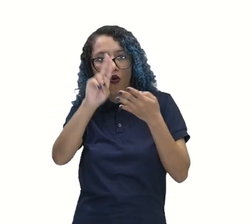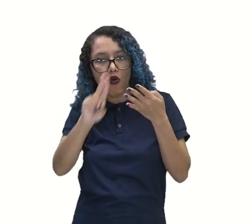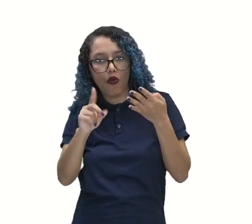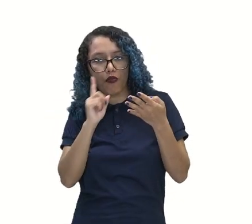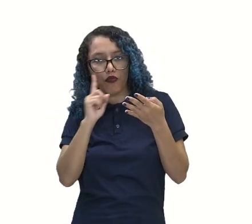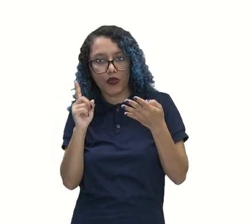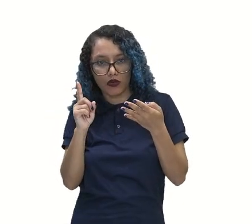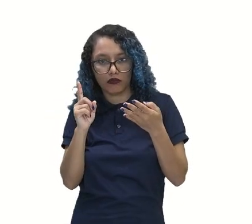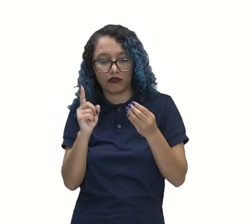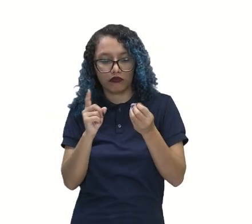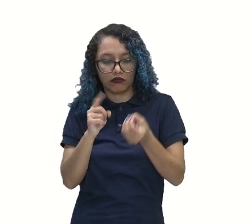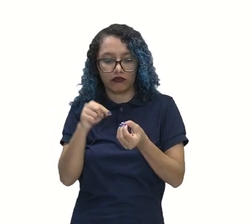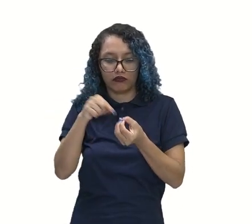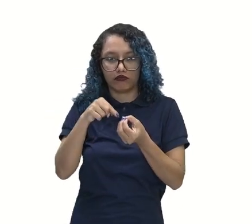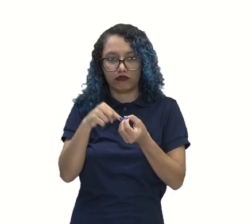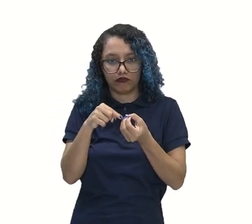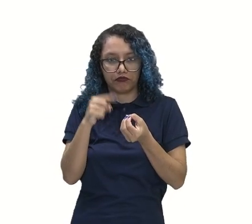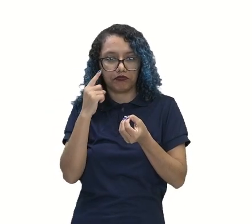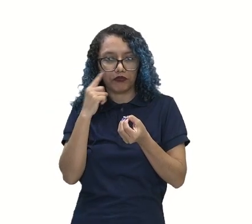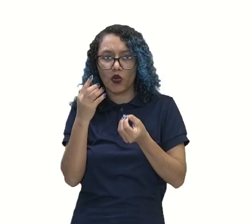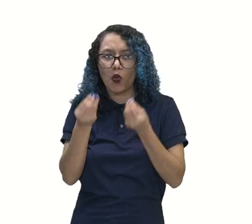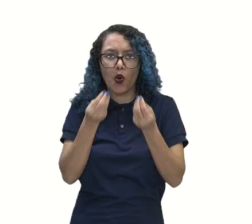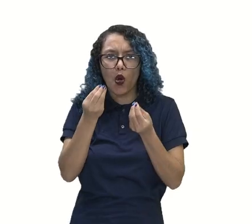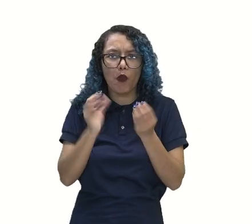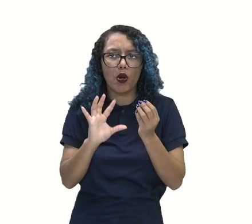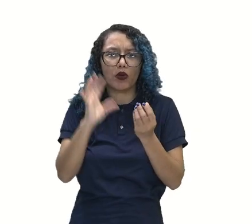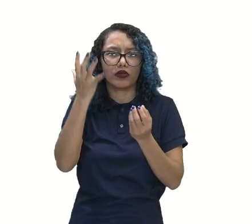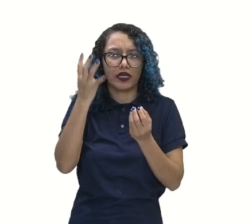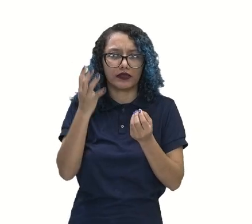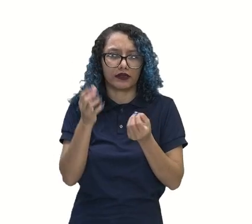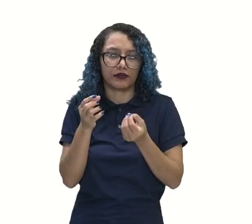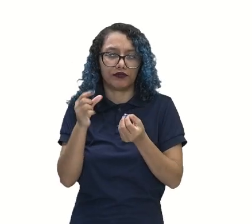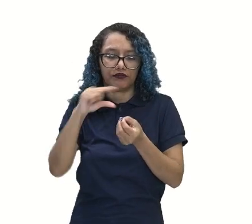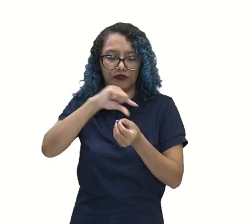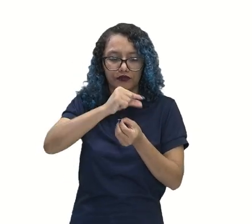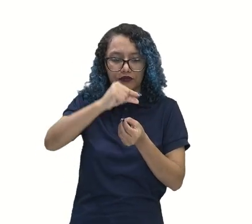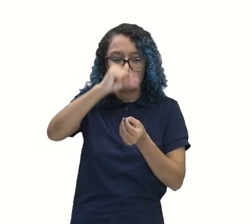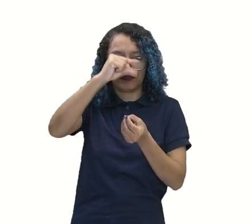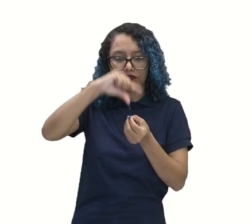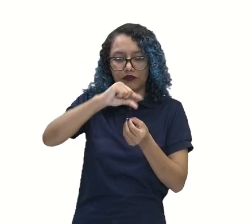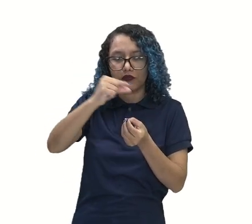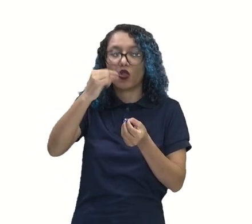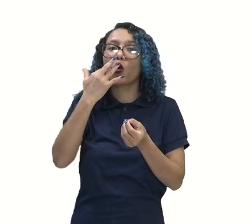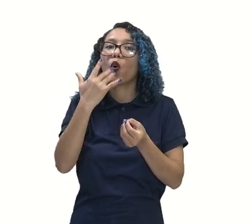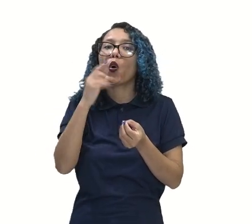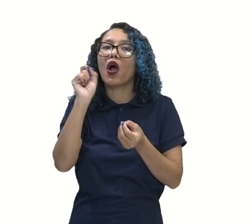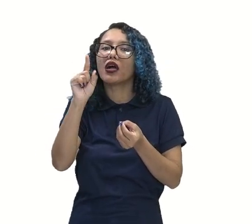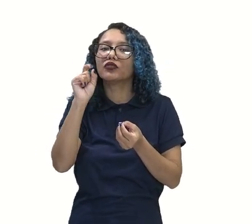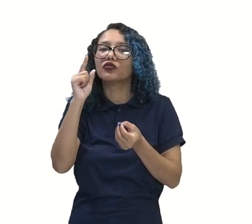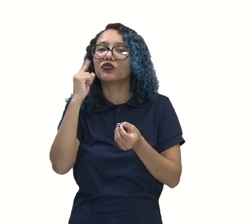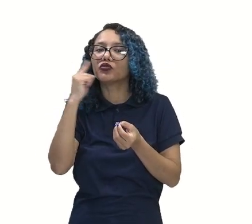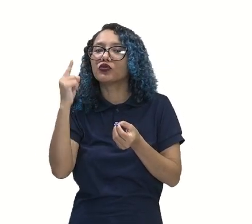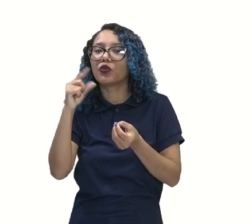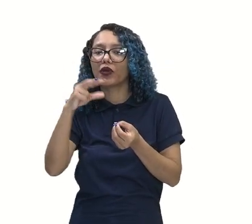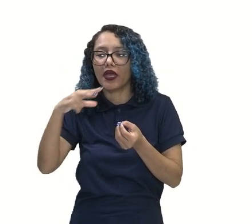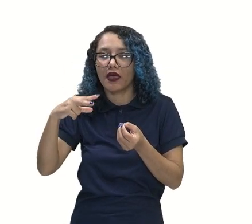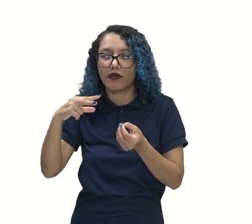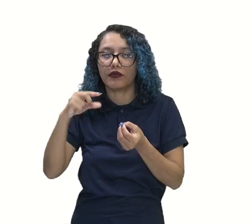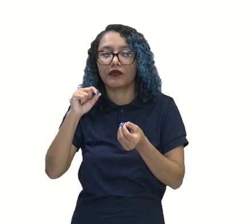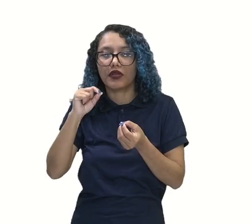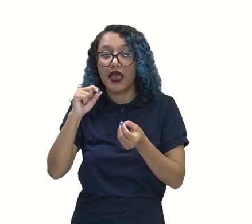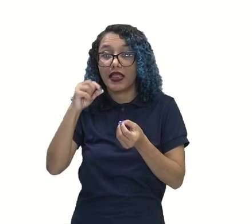os testículos, tá? Então, como é que funciona? Esses canais que você está observando em azul é que vão